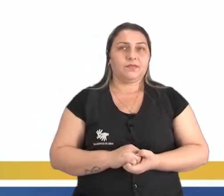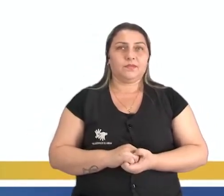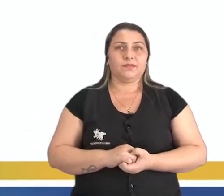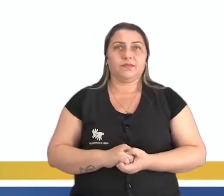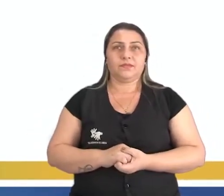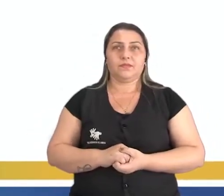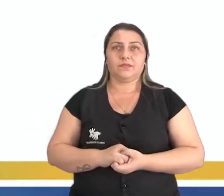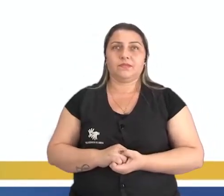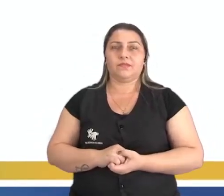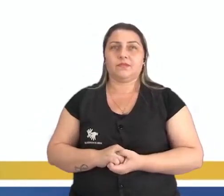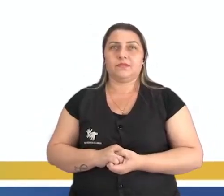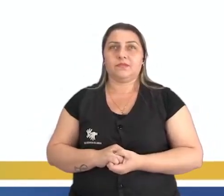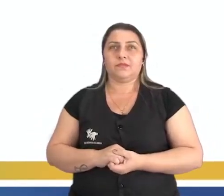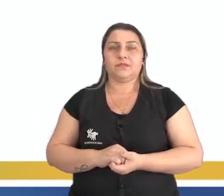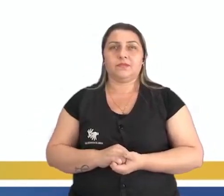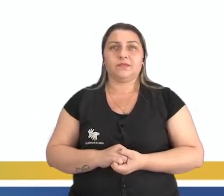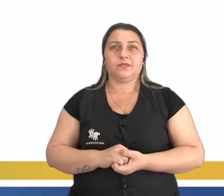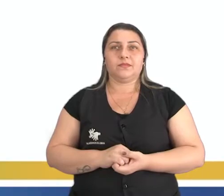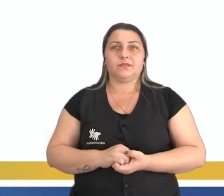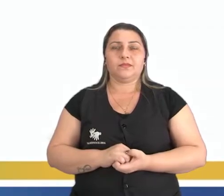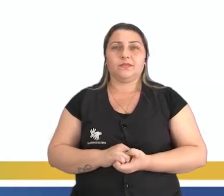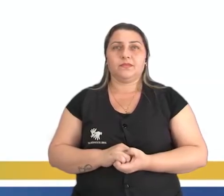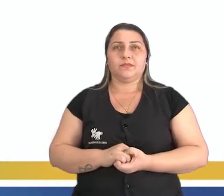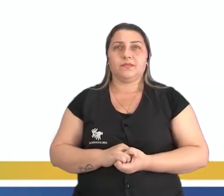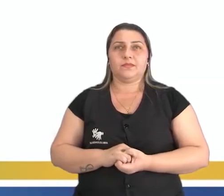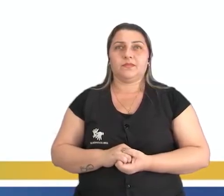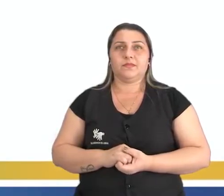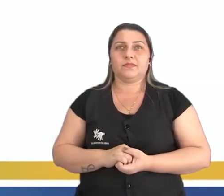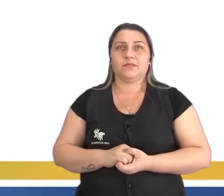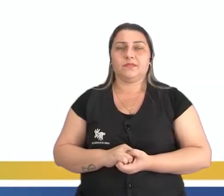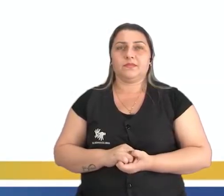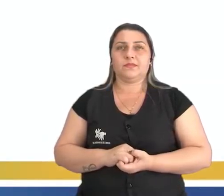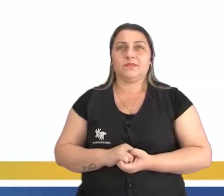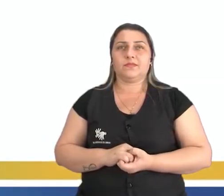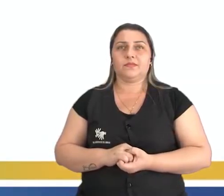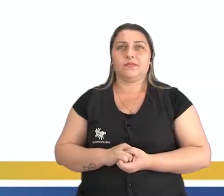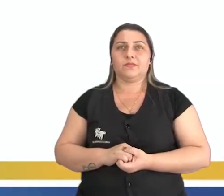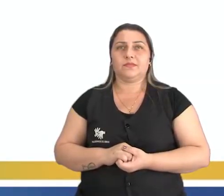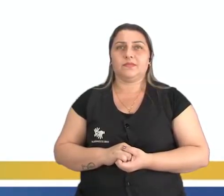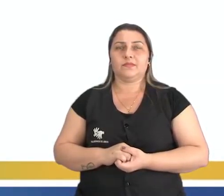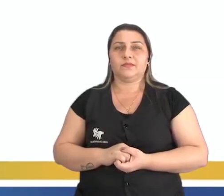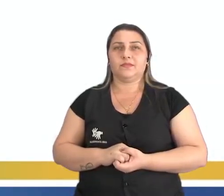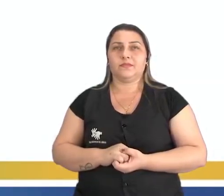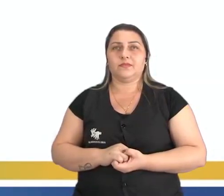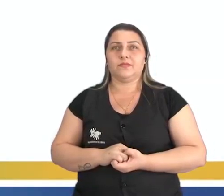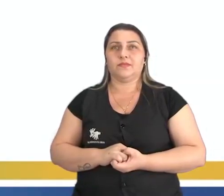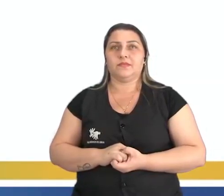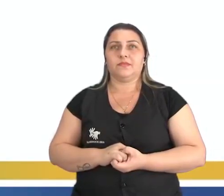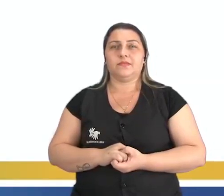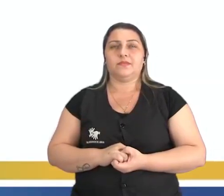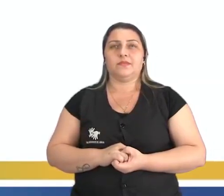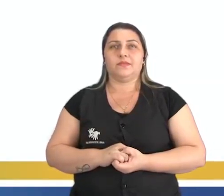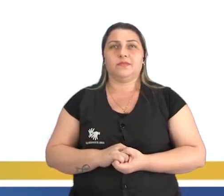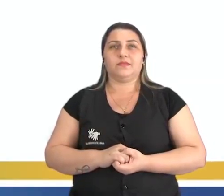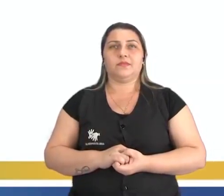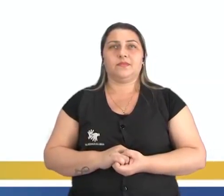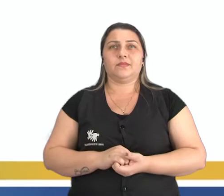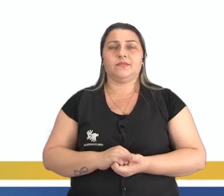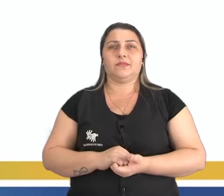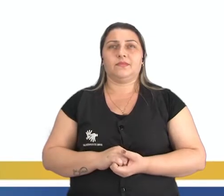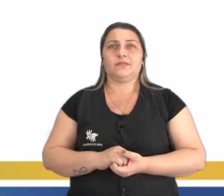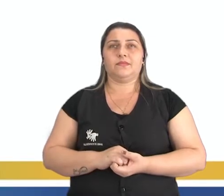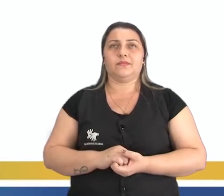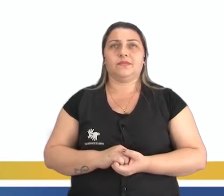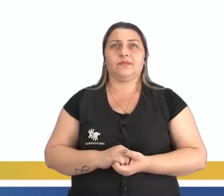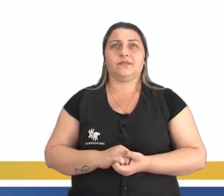em uma chuva de balas. Ei, no sapatinho como se ensina no samba. Hoje colei com os meus demônios e chamei pra uma dança. Dominei